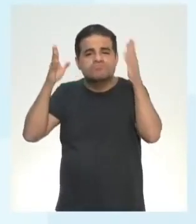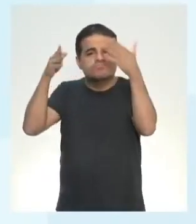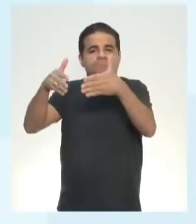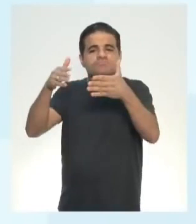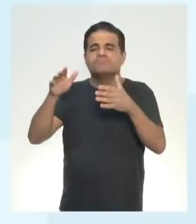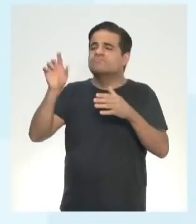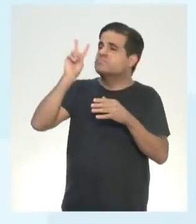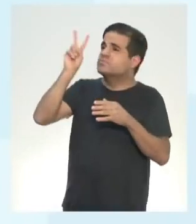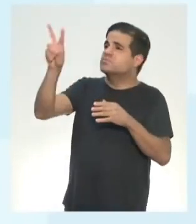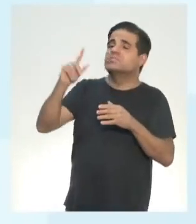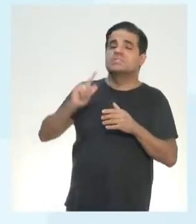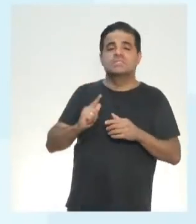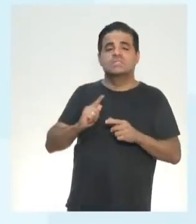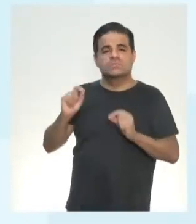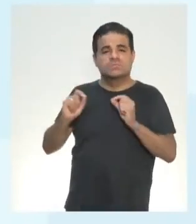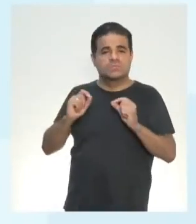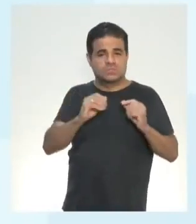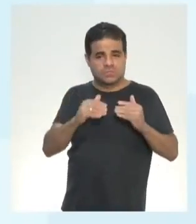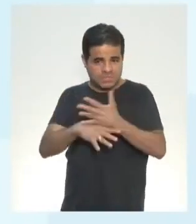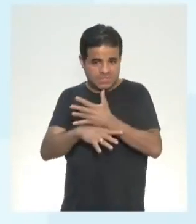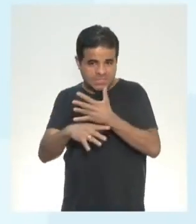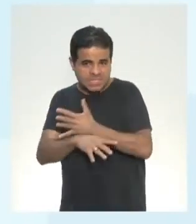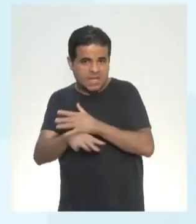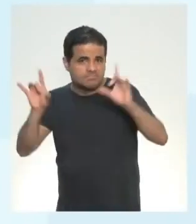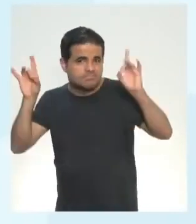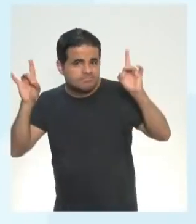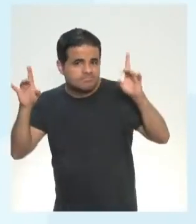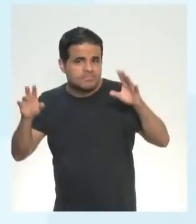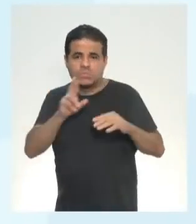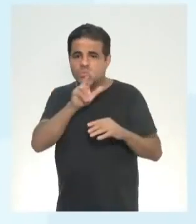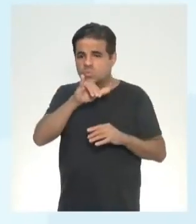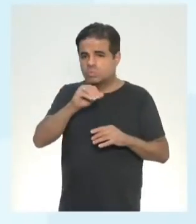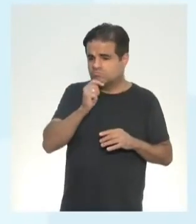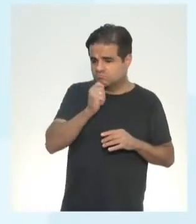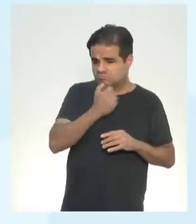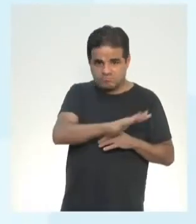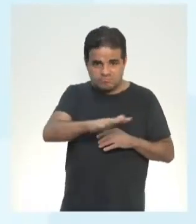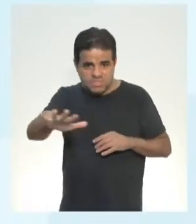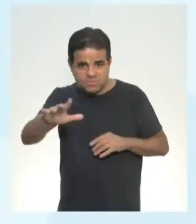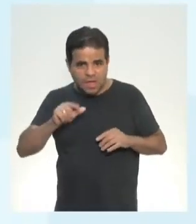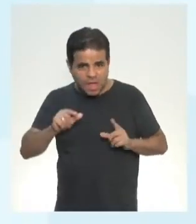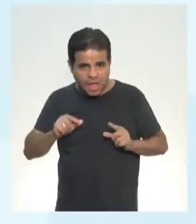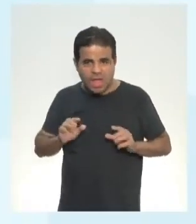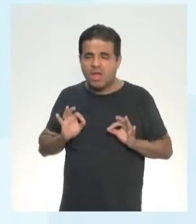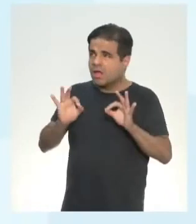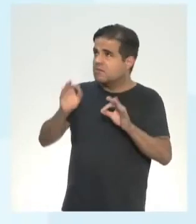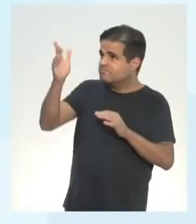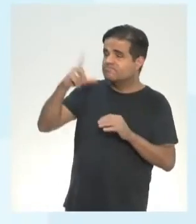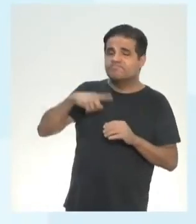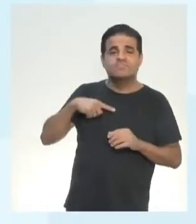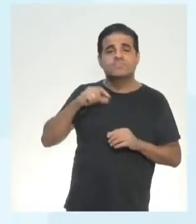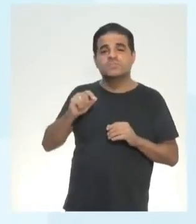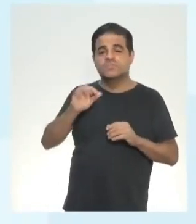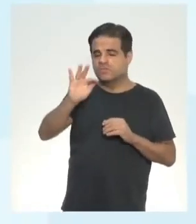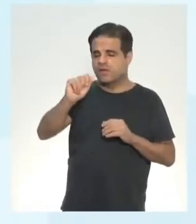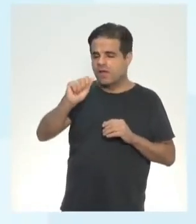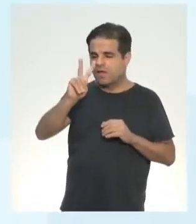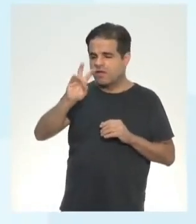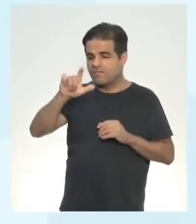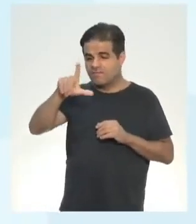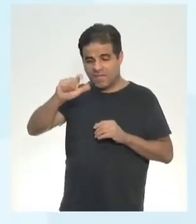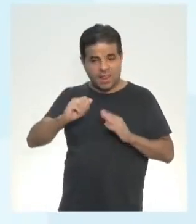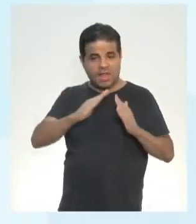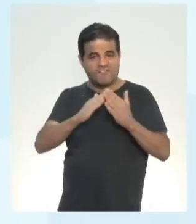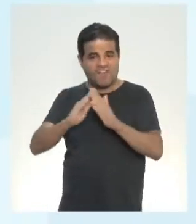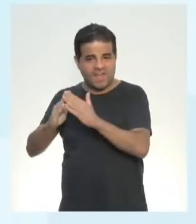aí? O que eu tenho? Uma cidade maravilhosa, um rio? Não, eu tenho a favela.